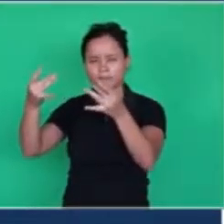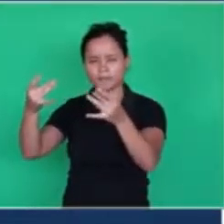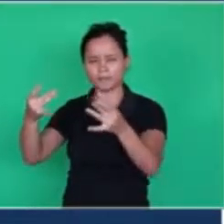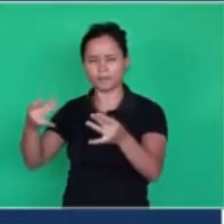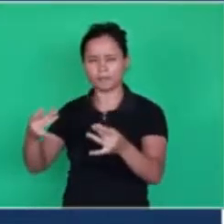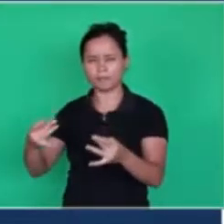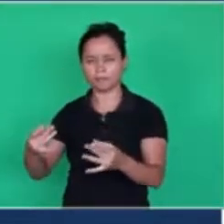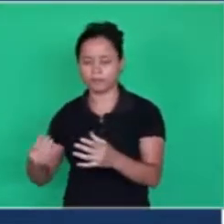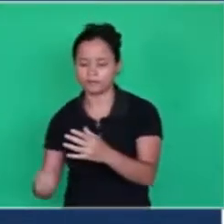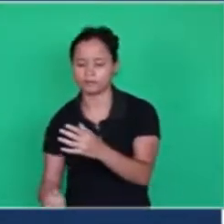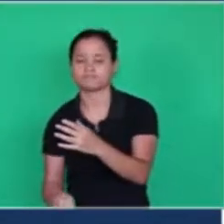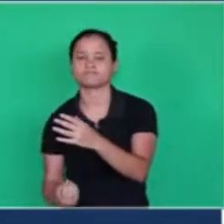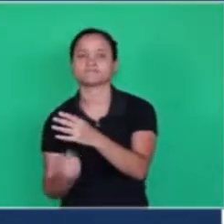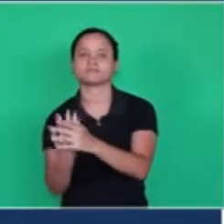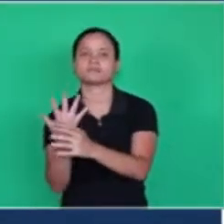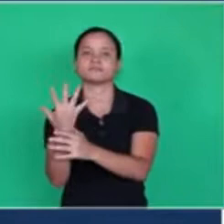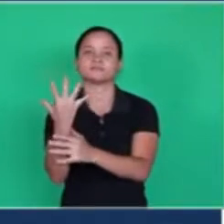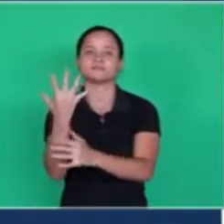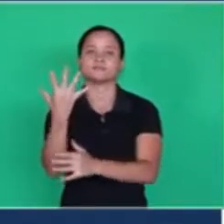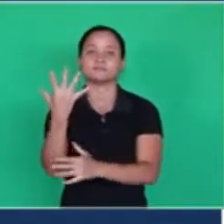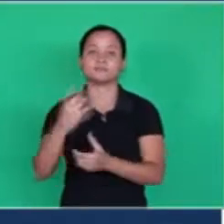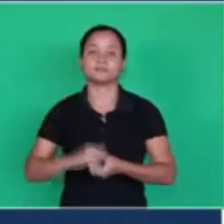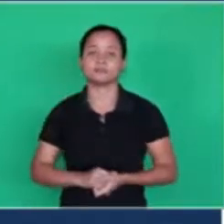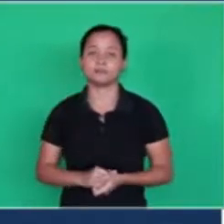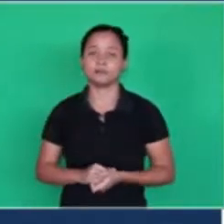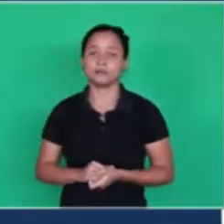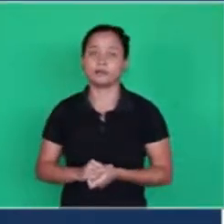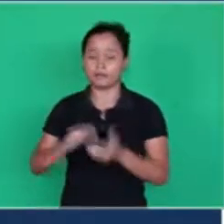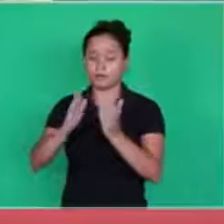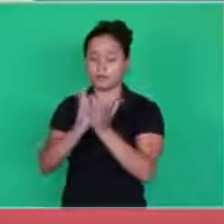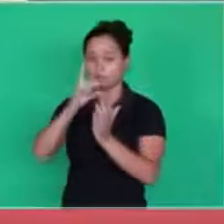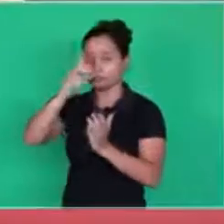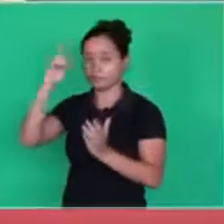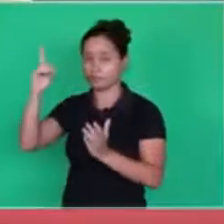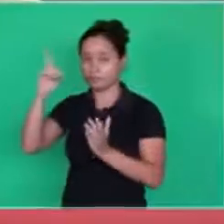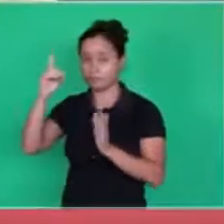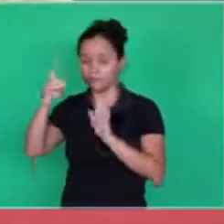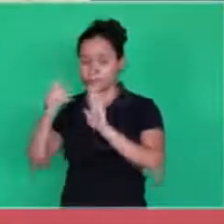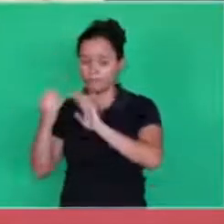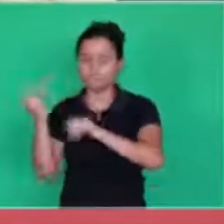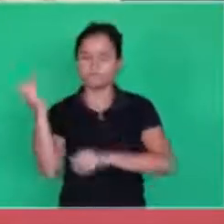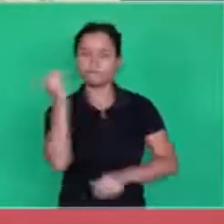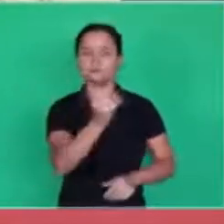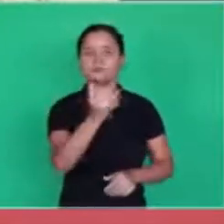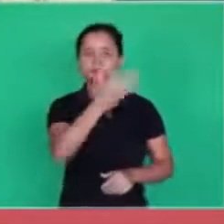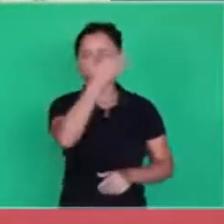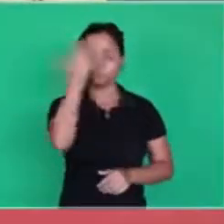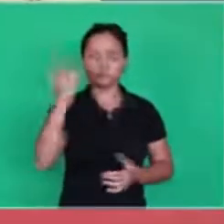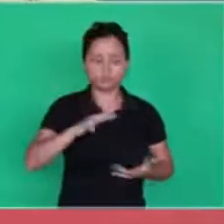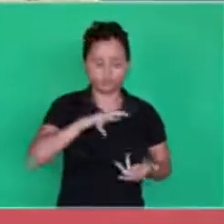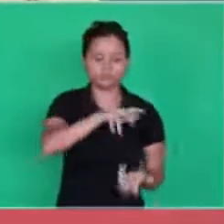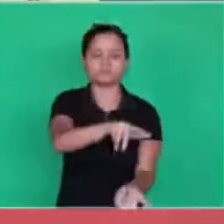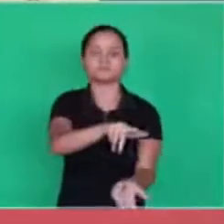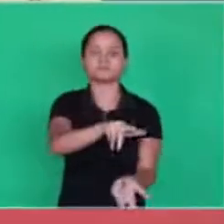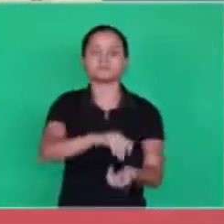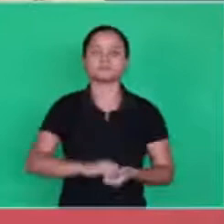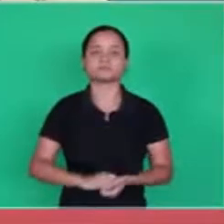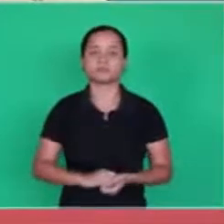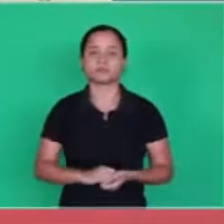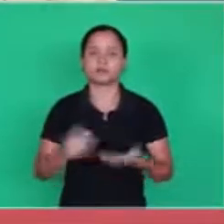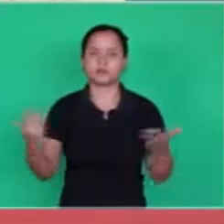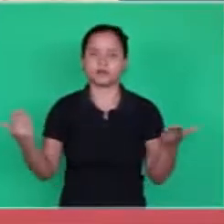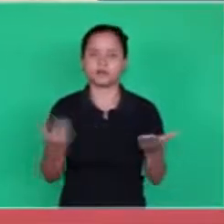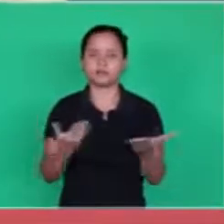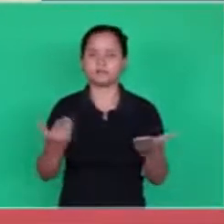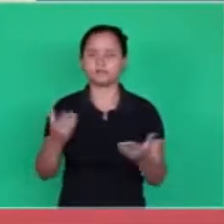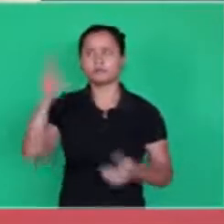Então, é a palavra que Deus dirige ao mundo. Agora, o que é que Deus